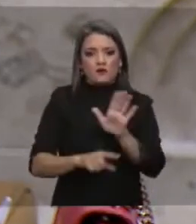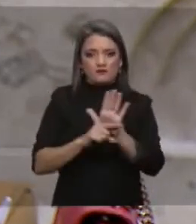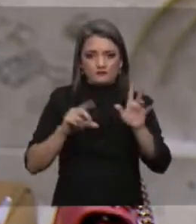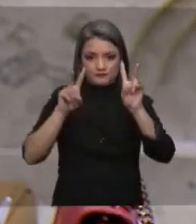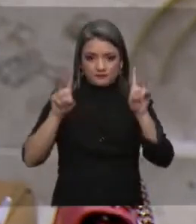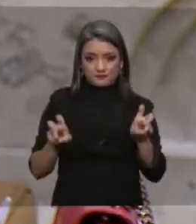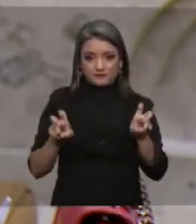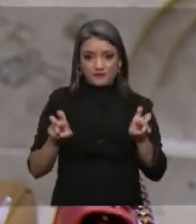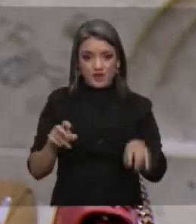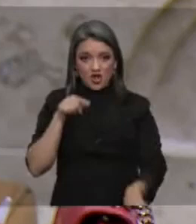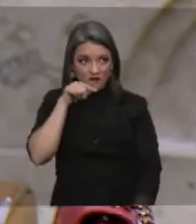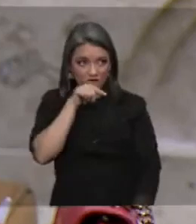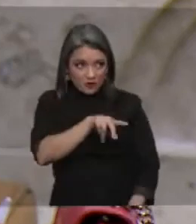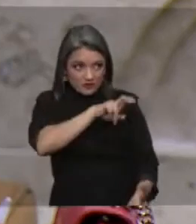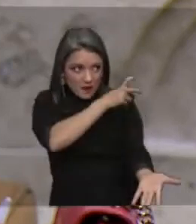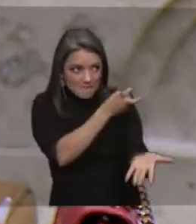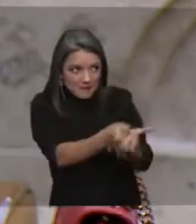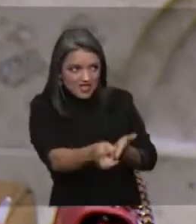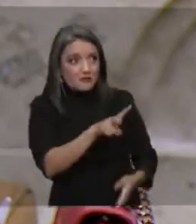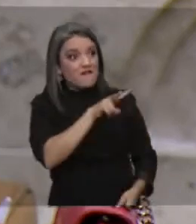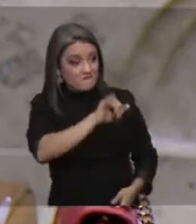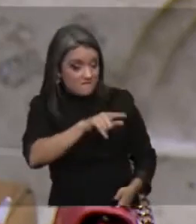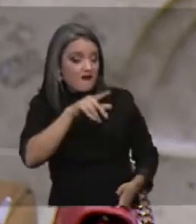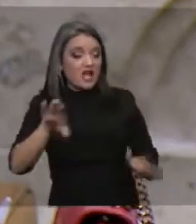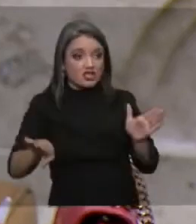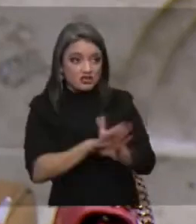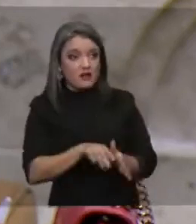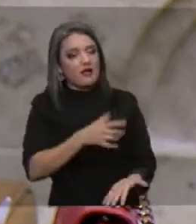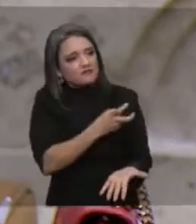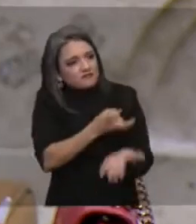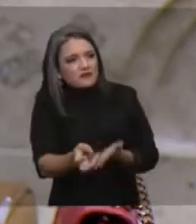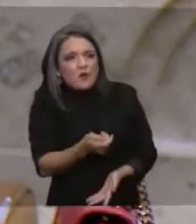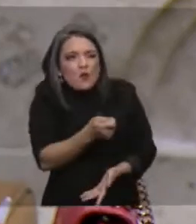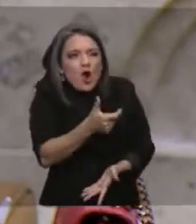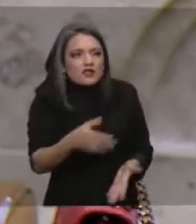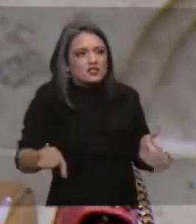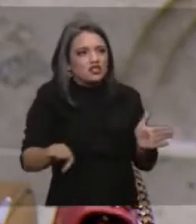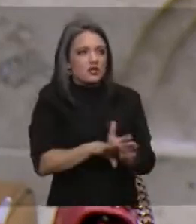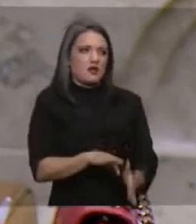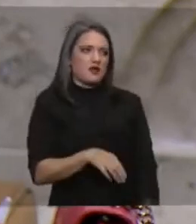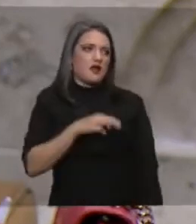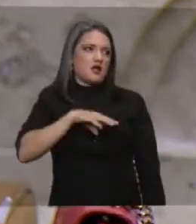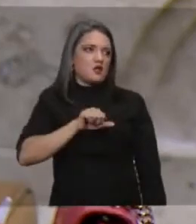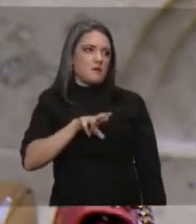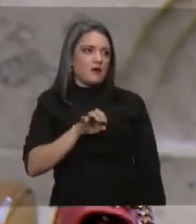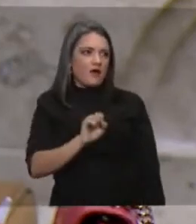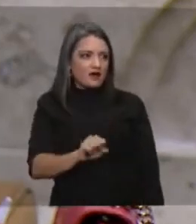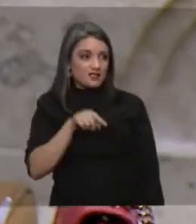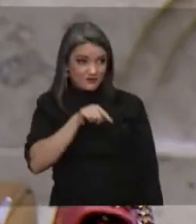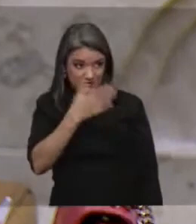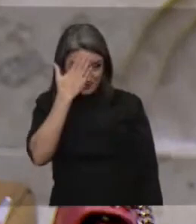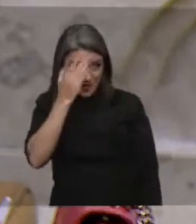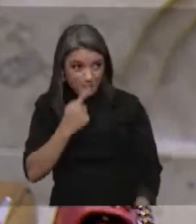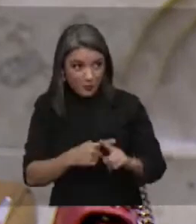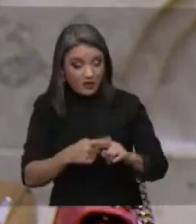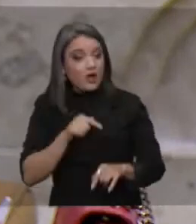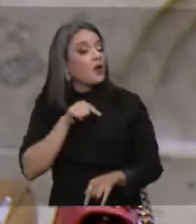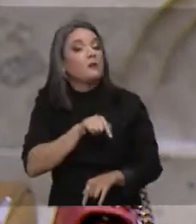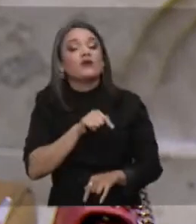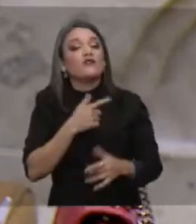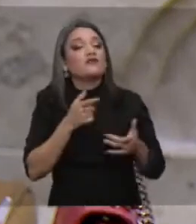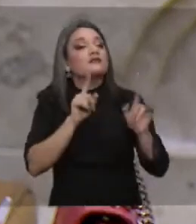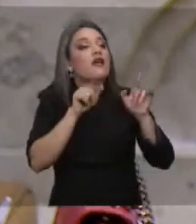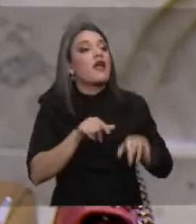aspas, o seu impeachment está chegando, Moraes. Você sabe por quê, Moraes? Porque você